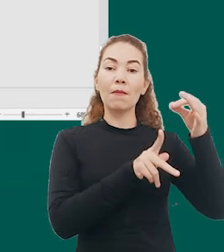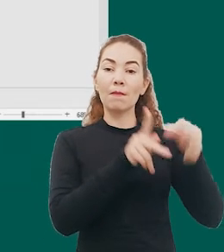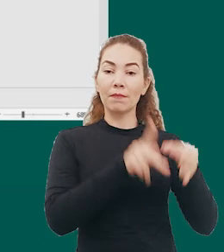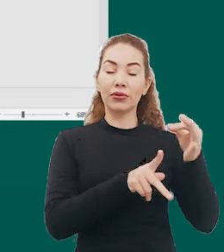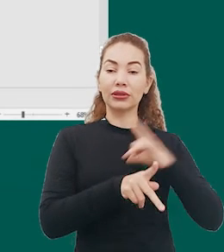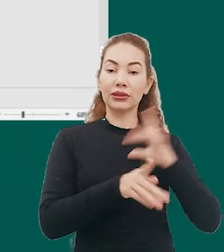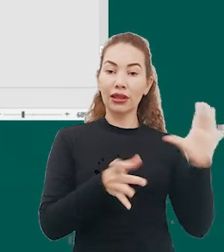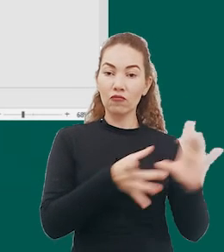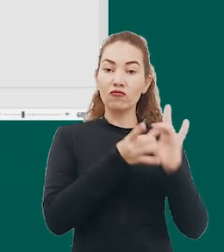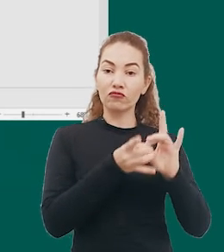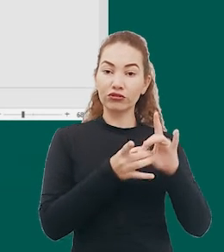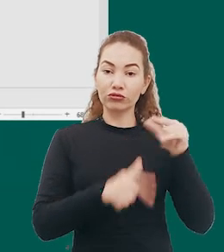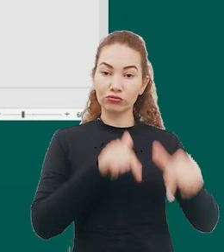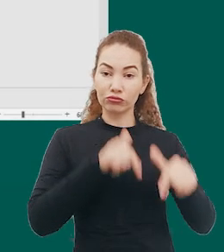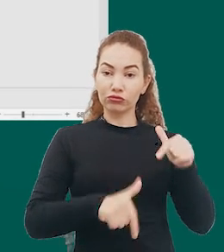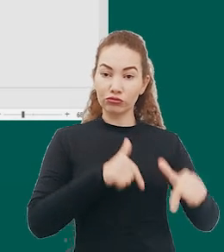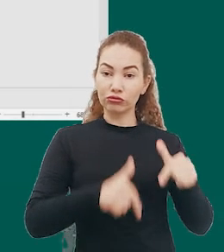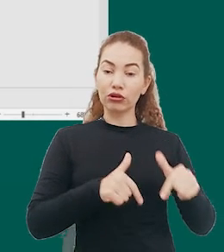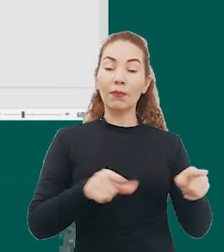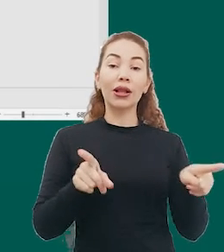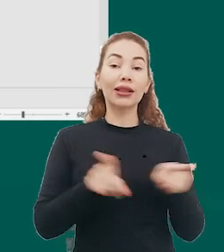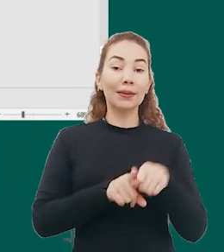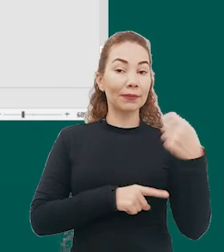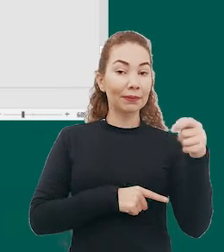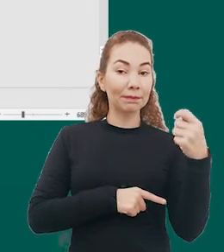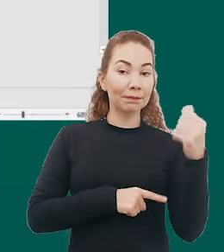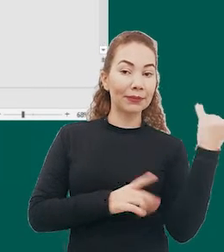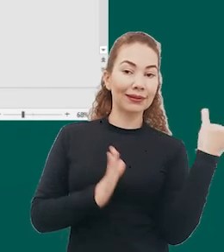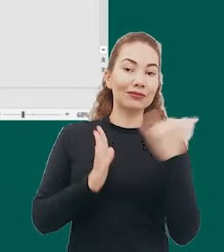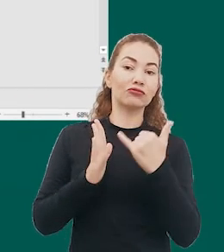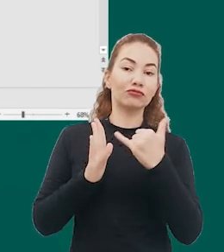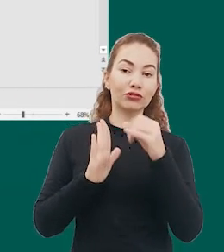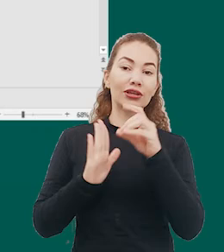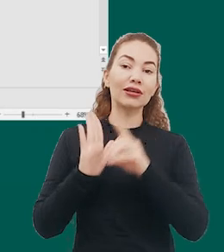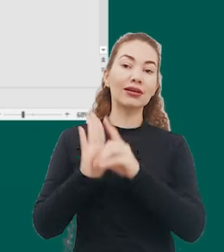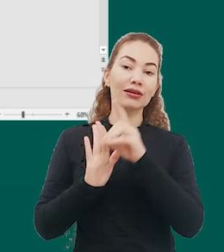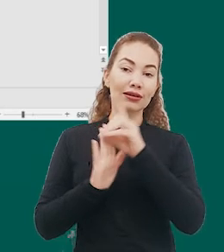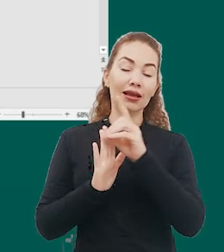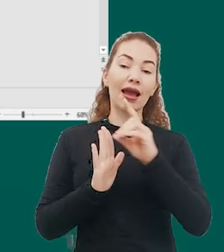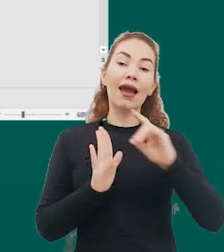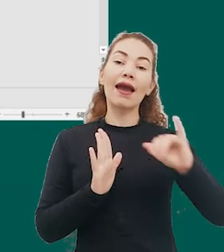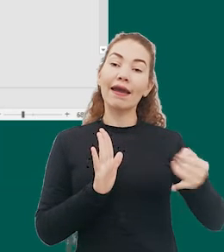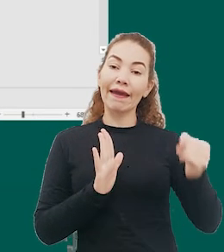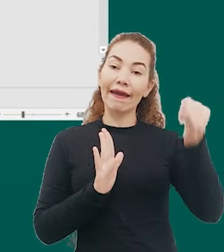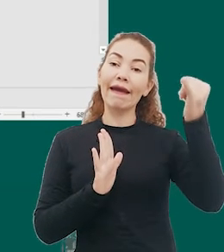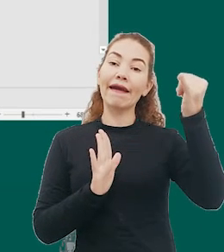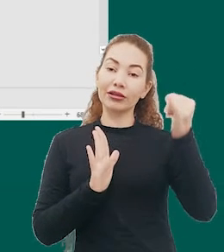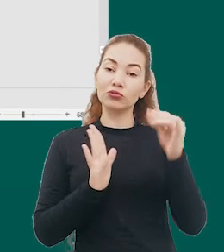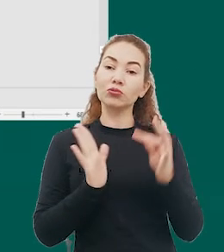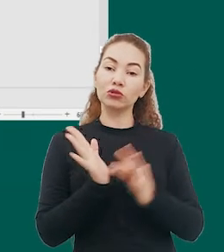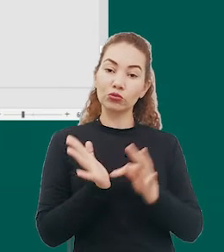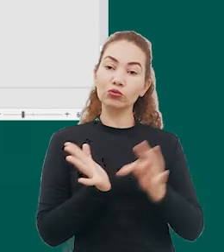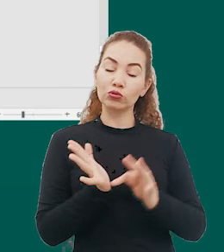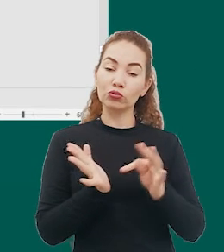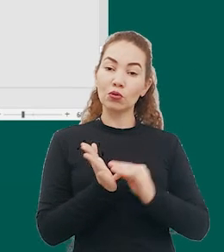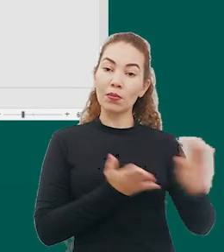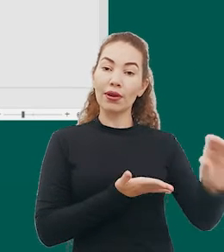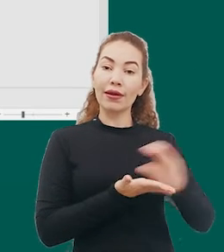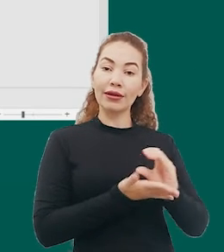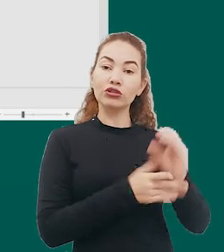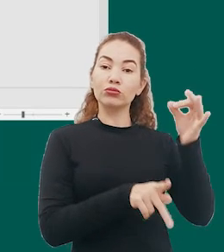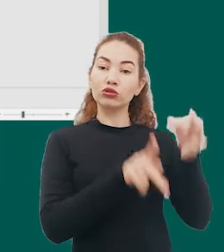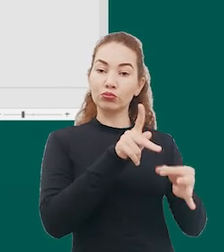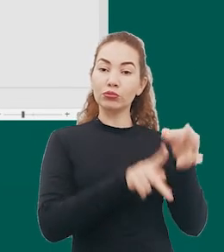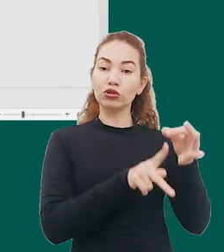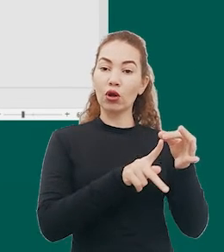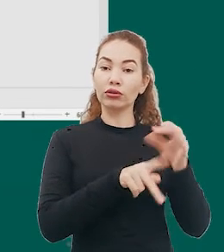o vínculo de emprego, também precisam ser informados lá em rendimentos tributáveis recebidos de pessoa